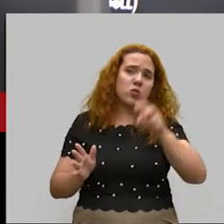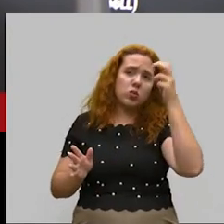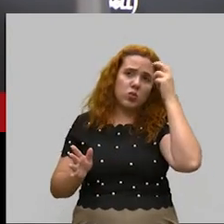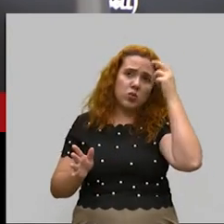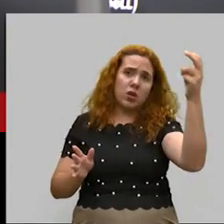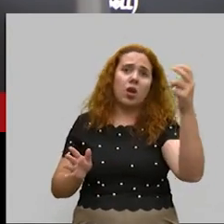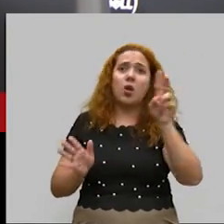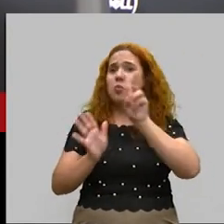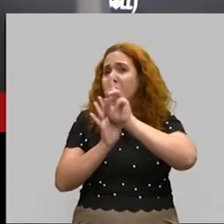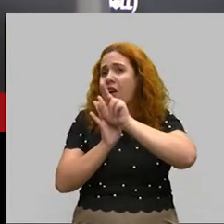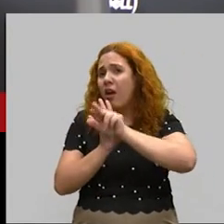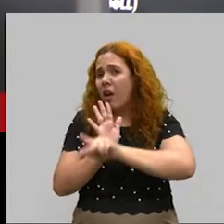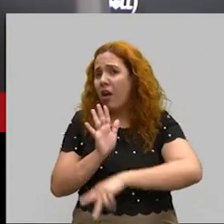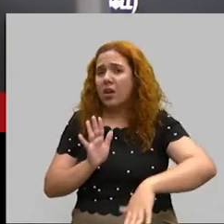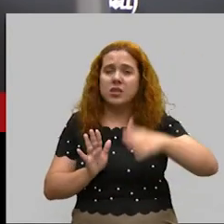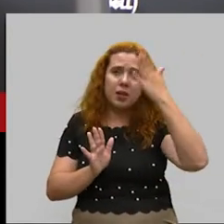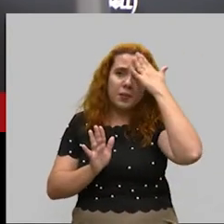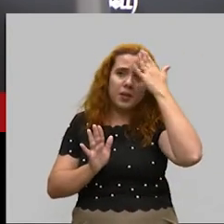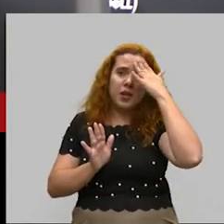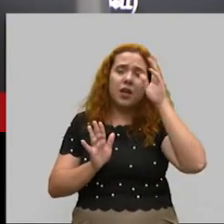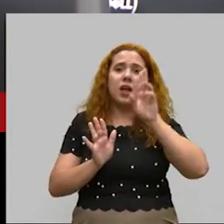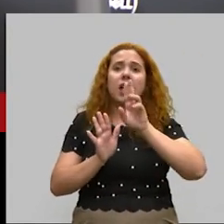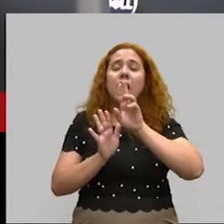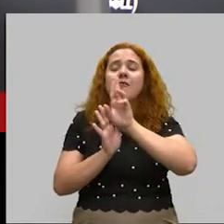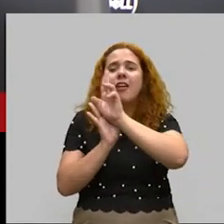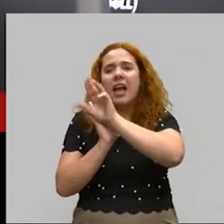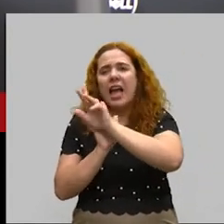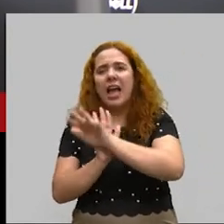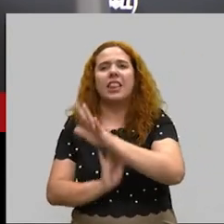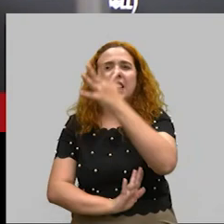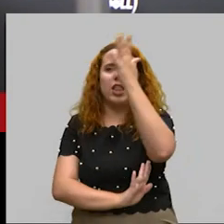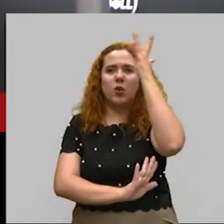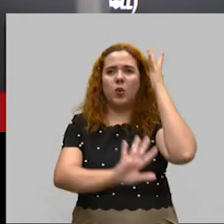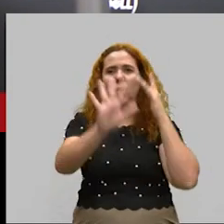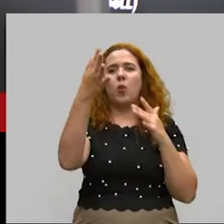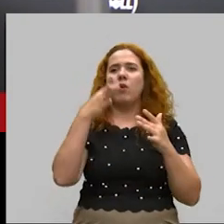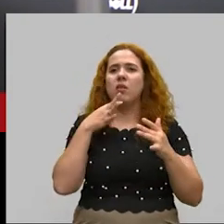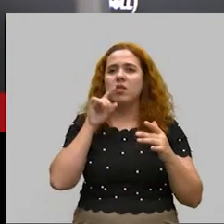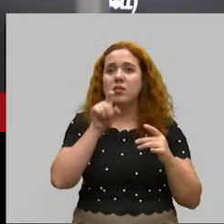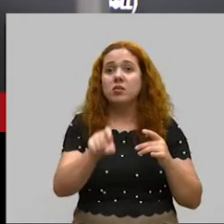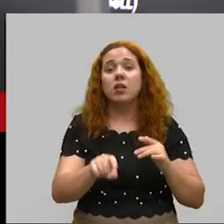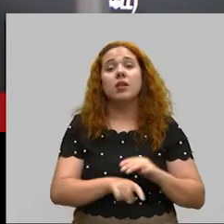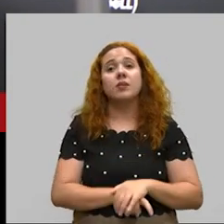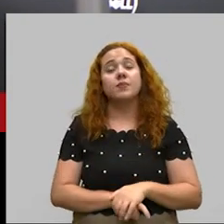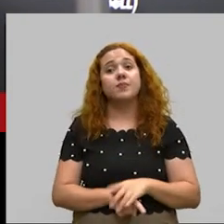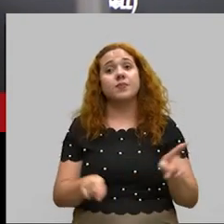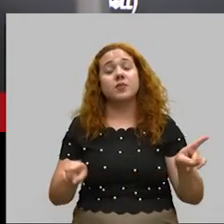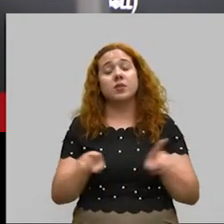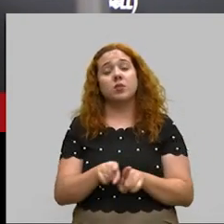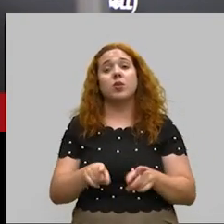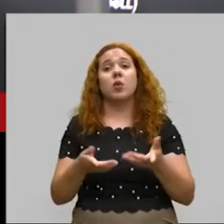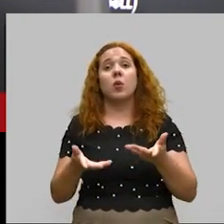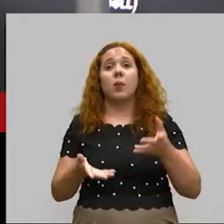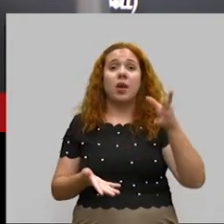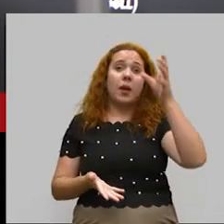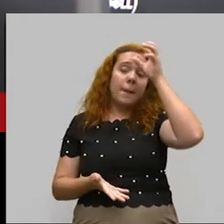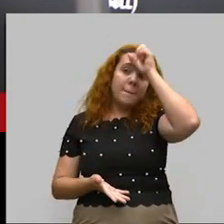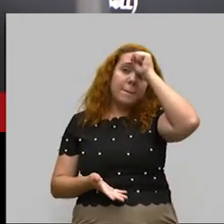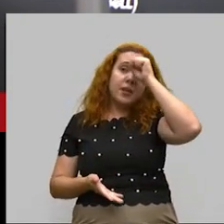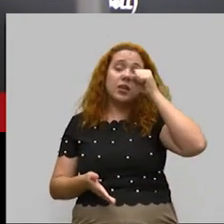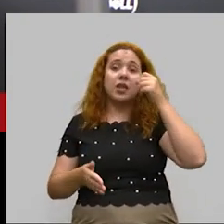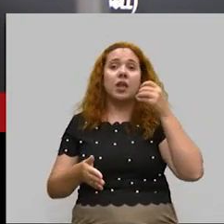diversidade de saberes da ecologia de saberes e aí é a partir disso que eu começo também A TR essas questões né para dentro da